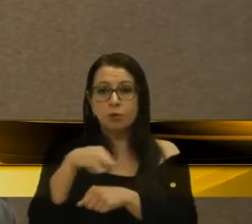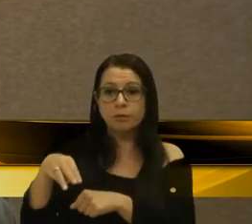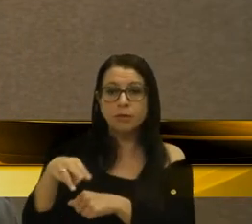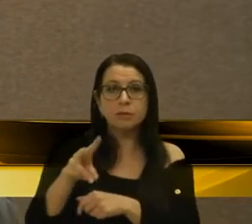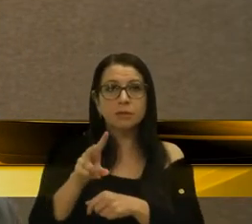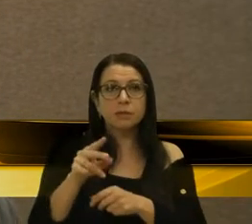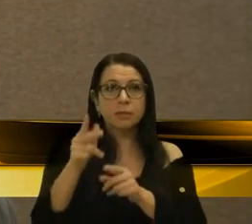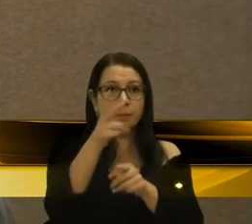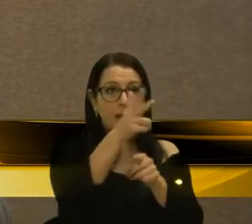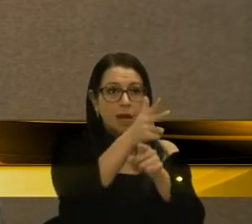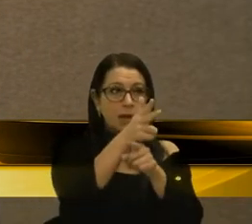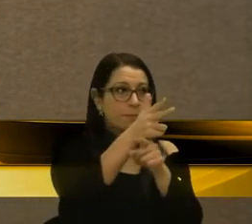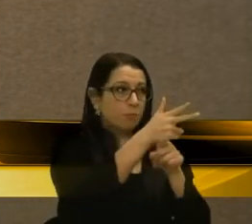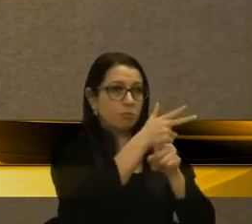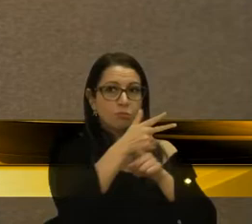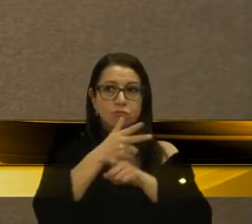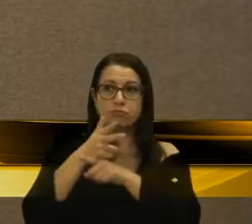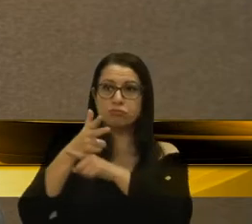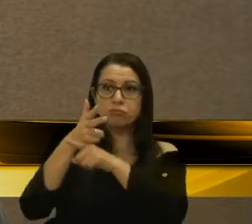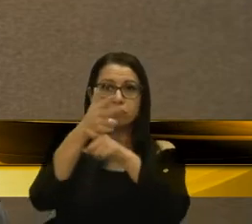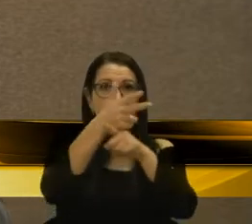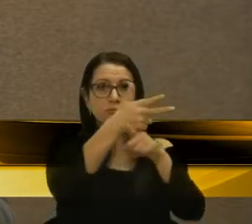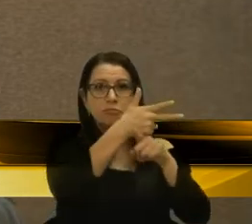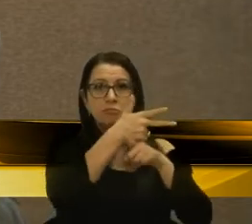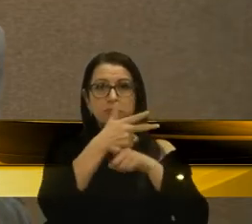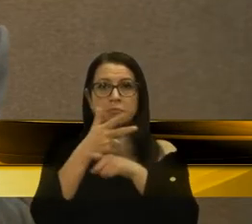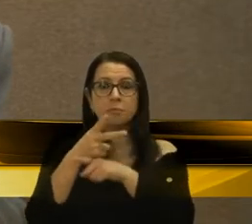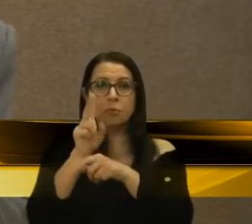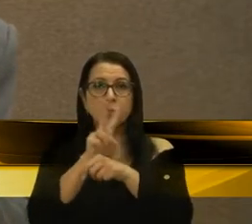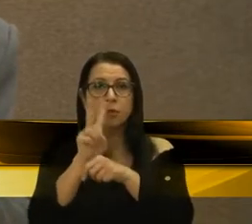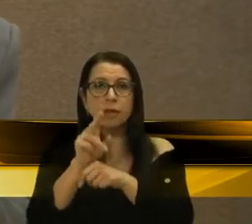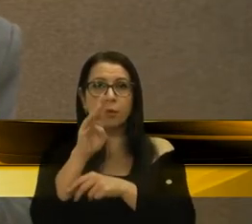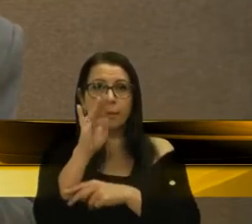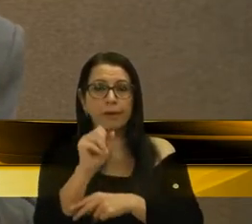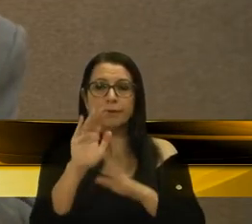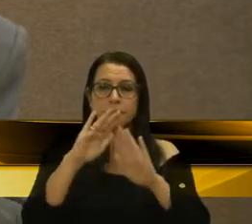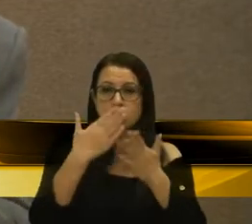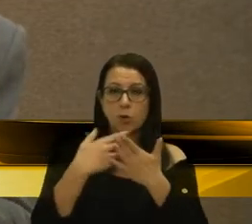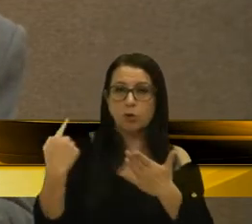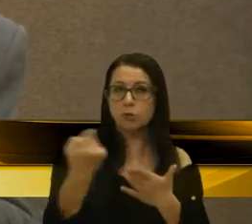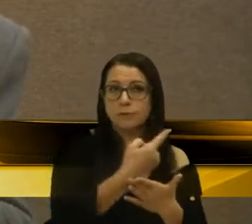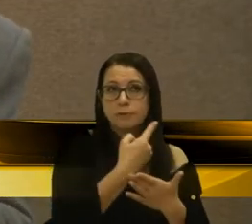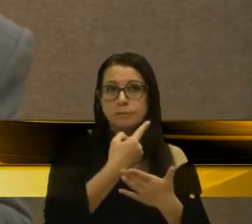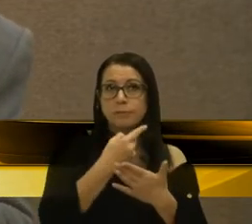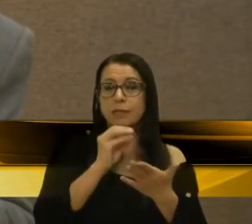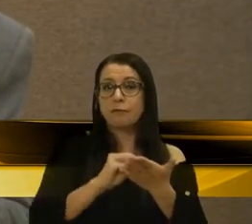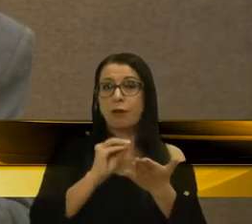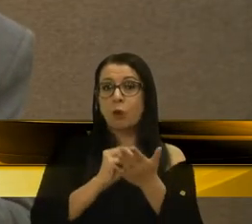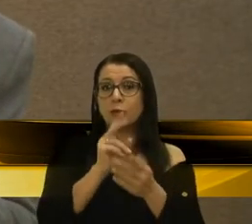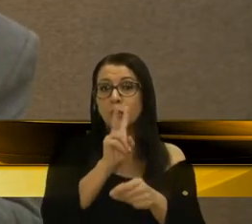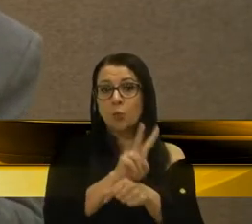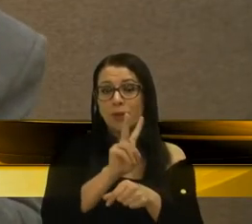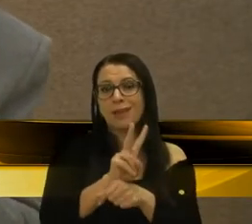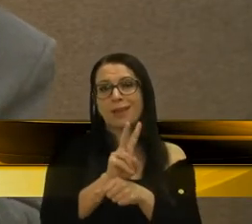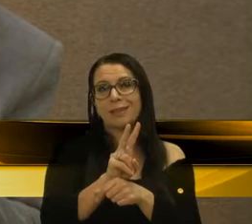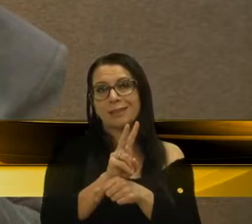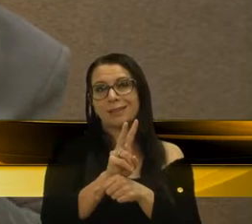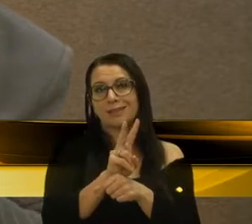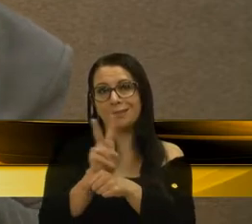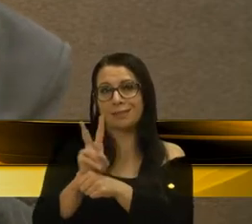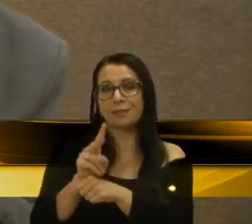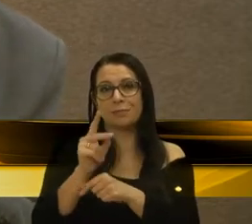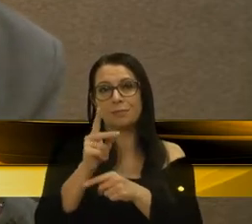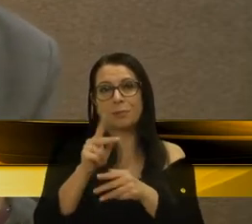câmeras no entorno das UBS e das escolas, que dariam proteção também para a população que está muito carente. Então,